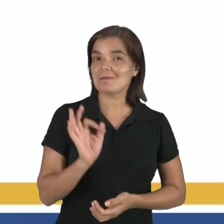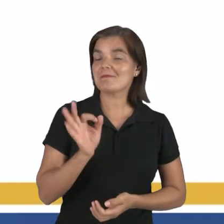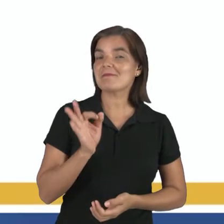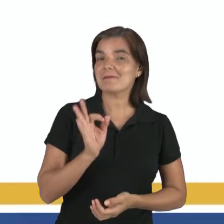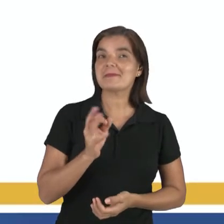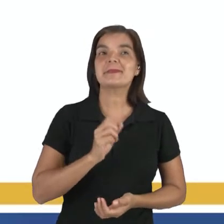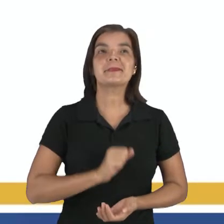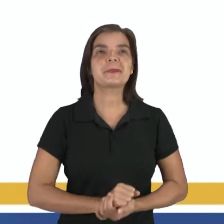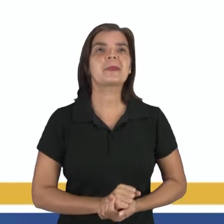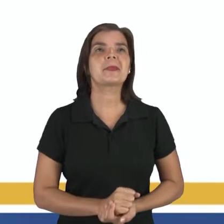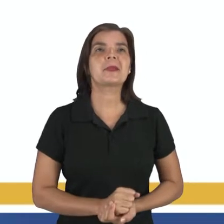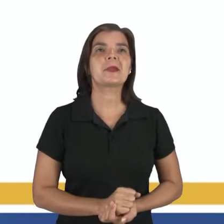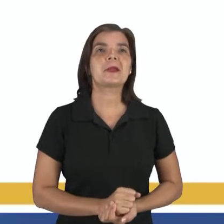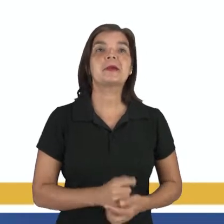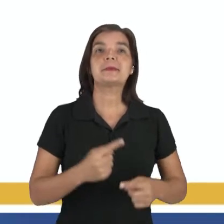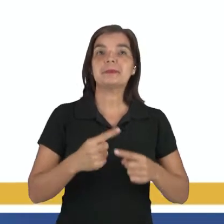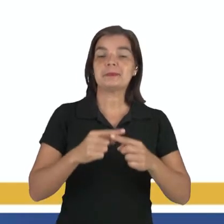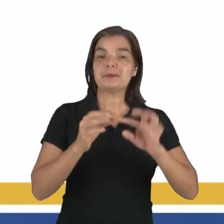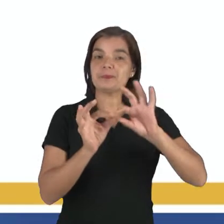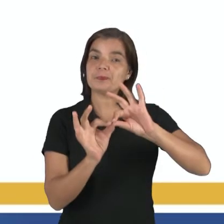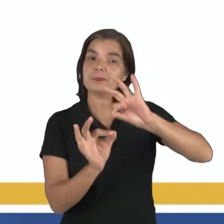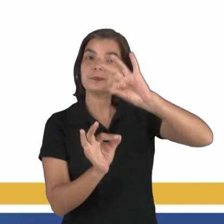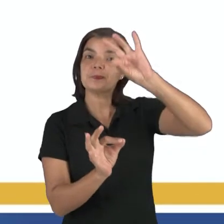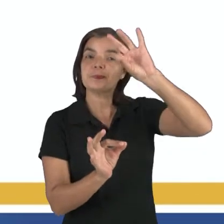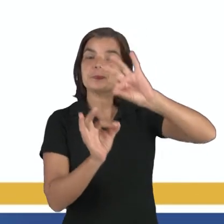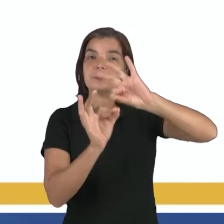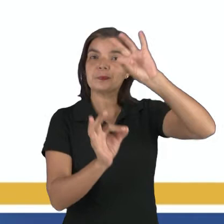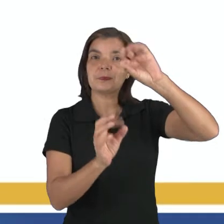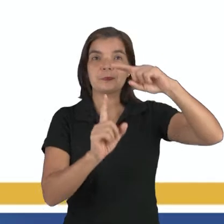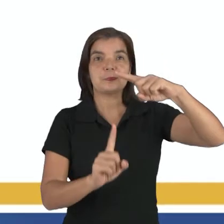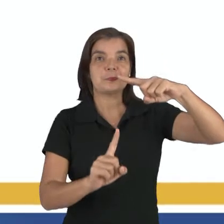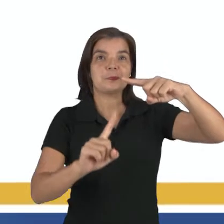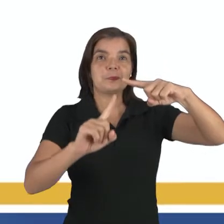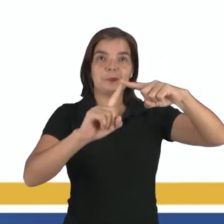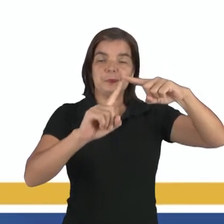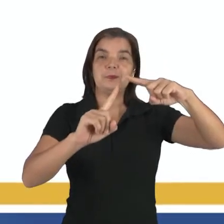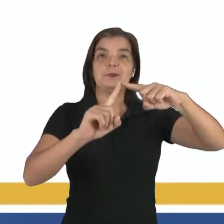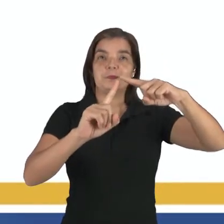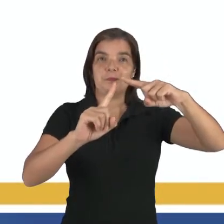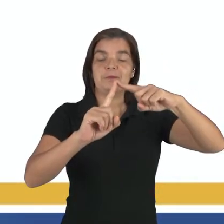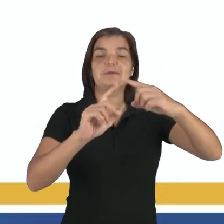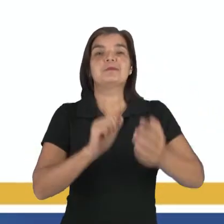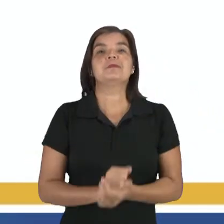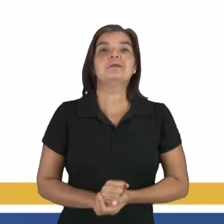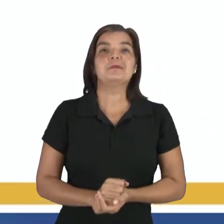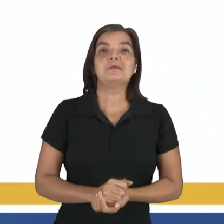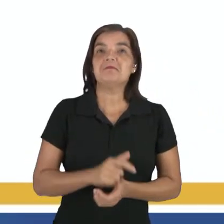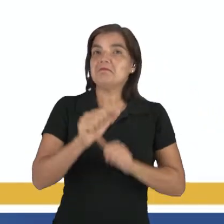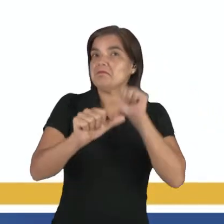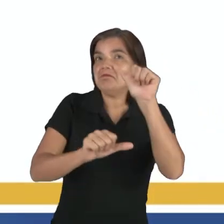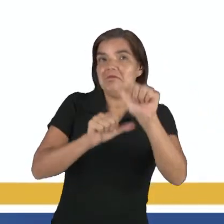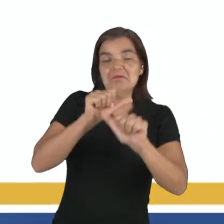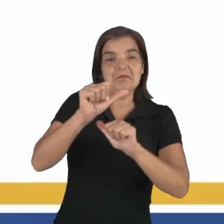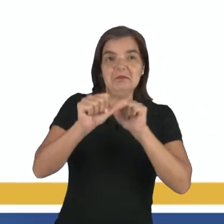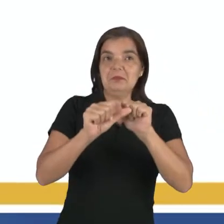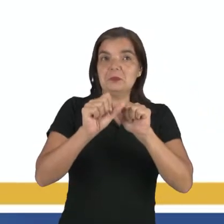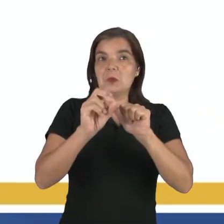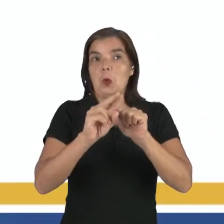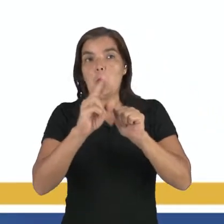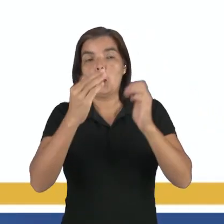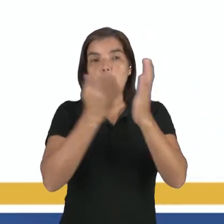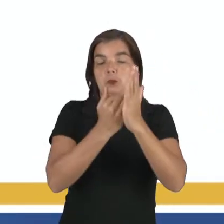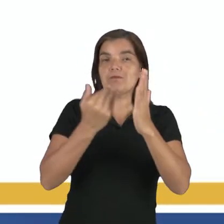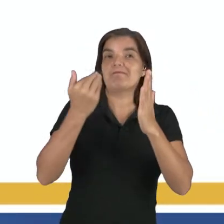É sim correta e assumindo assumindo que é um turno Prisma não será